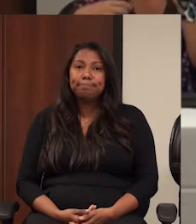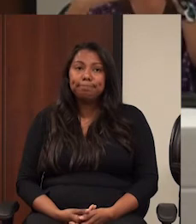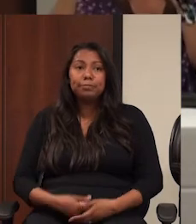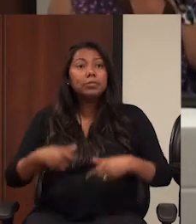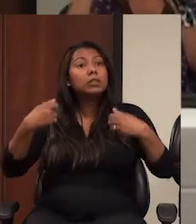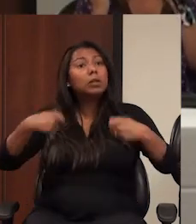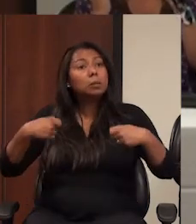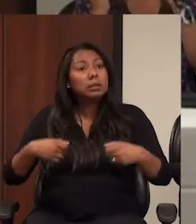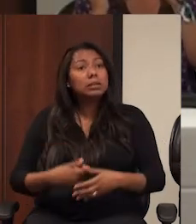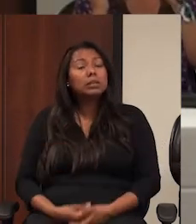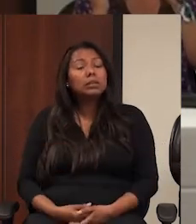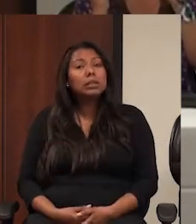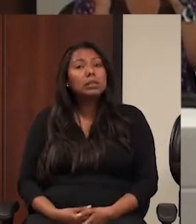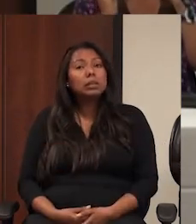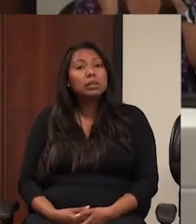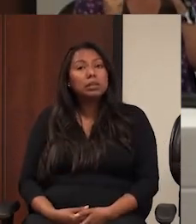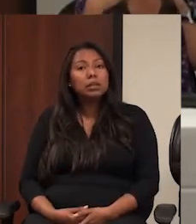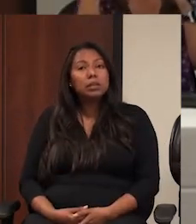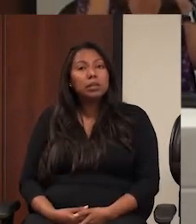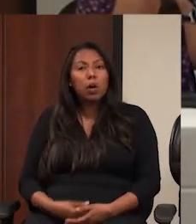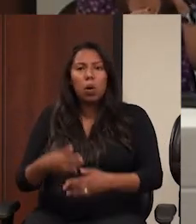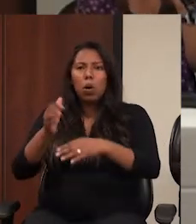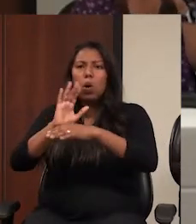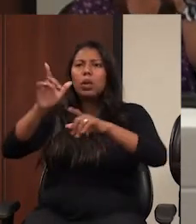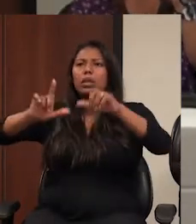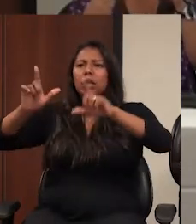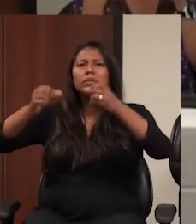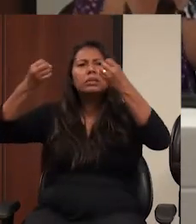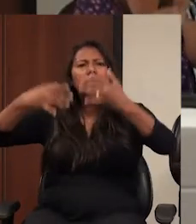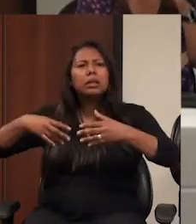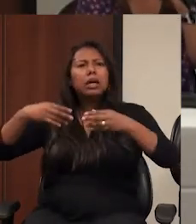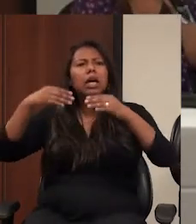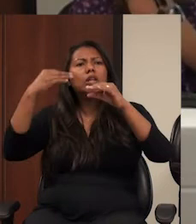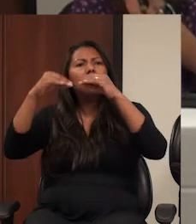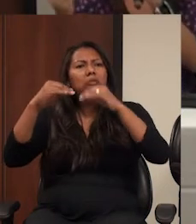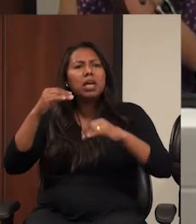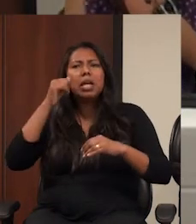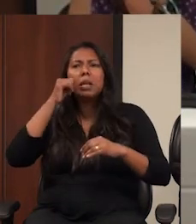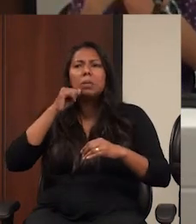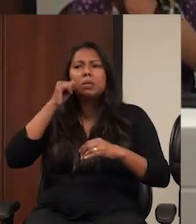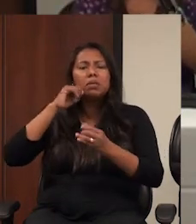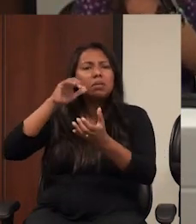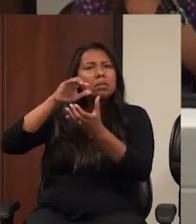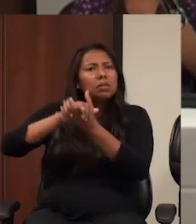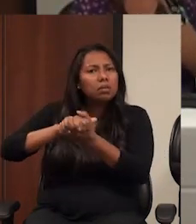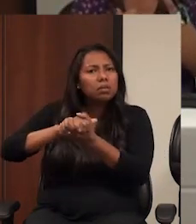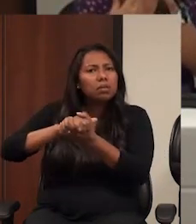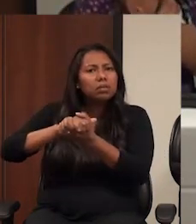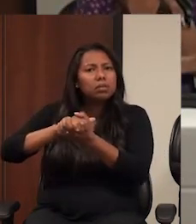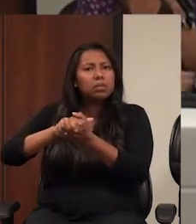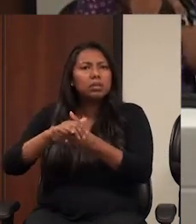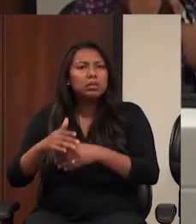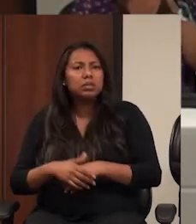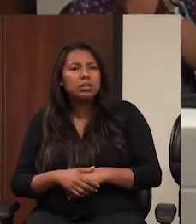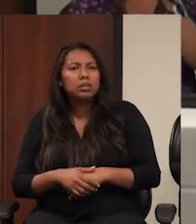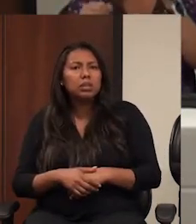se valer do que aparece na televisão. Tem novela de menina que casa com um terapeuta,